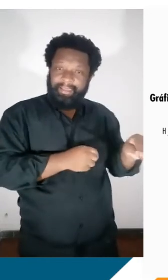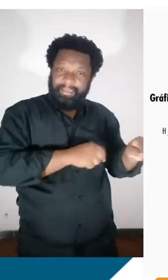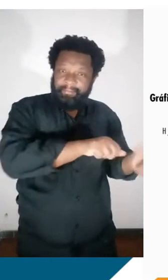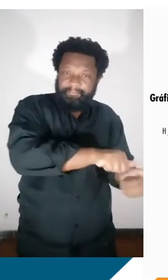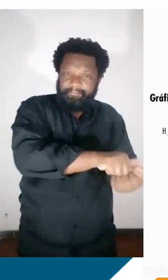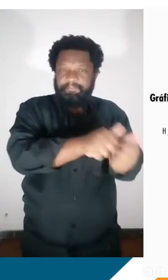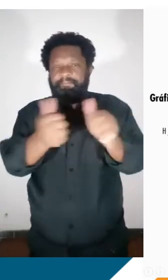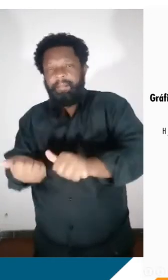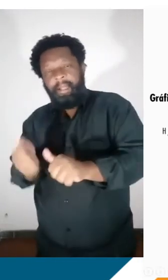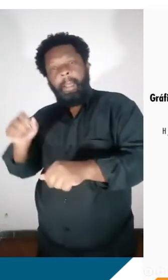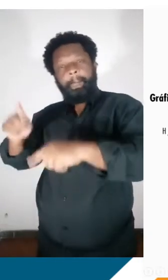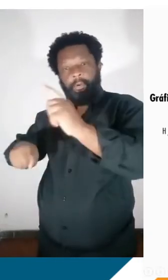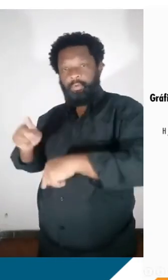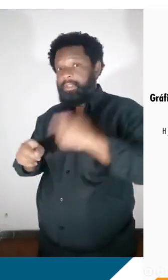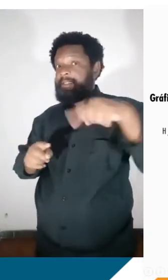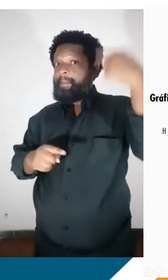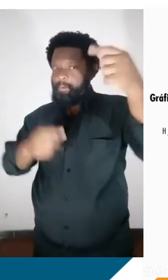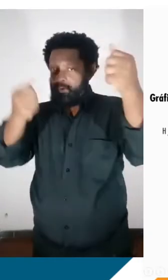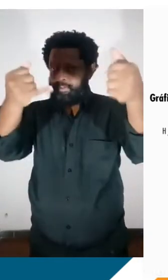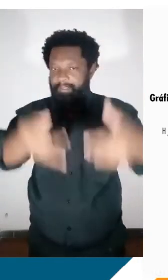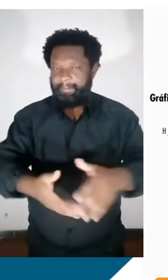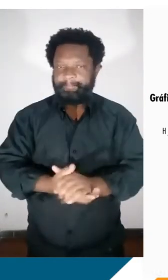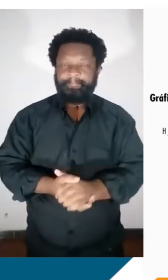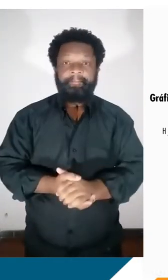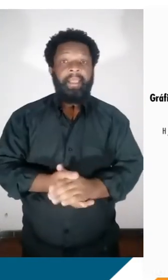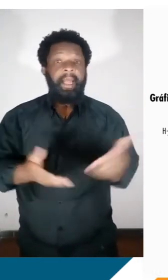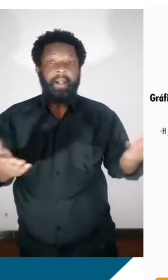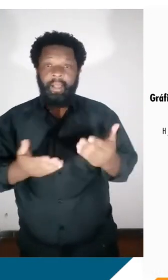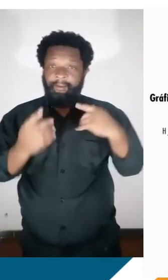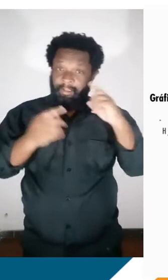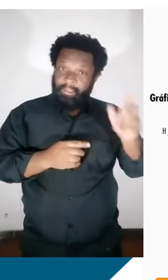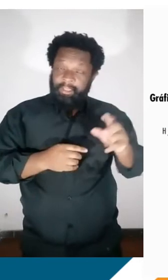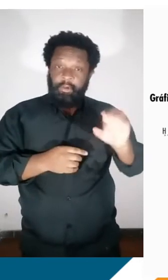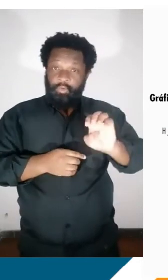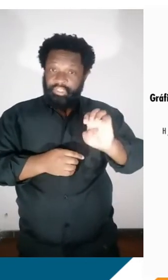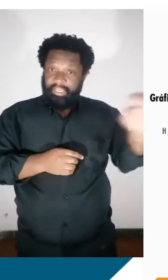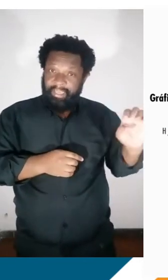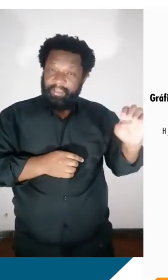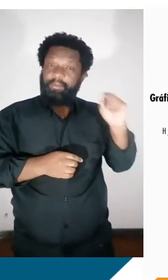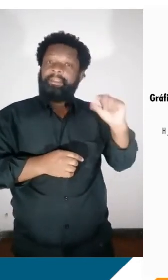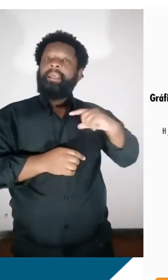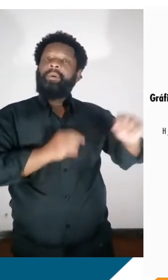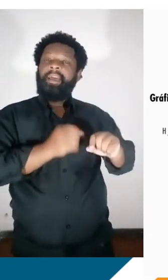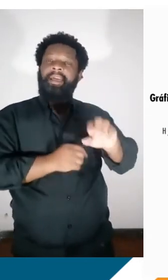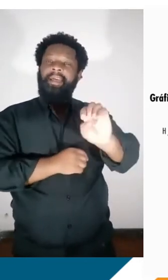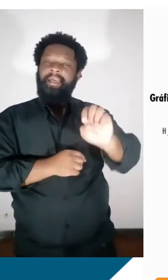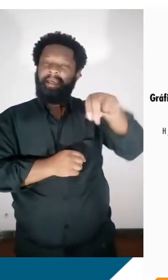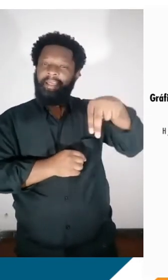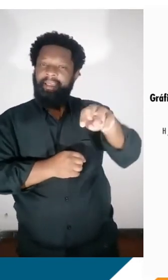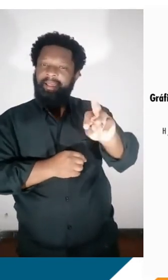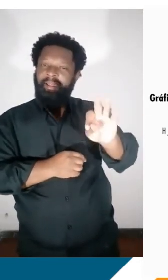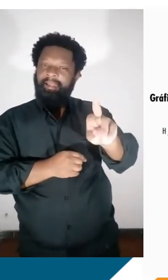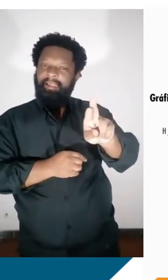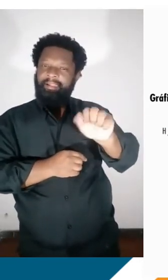em produtos, tá? Isso vocês vão ver depois. Nesse eixo esquerdo aqui, a gente tem a entalpia em kJ por